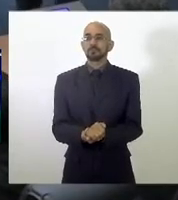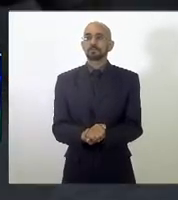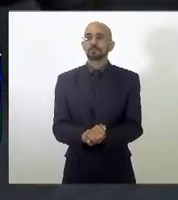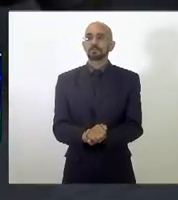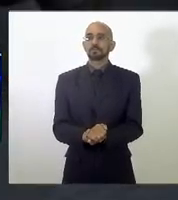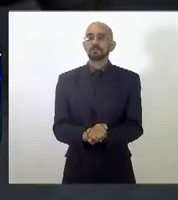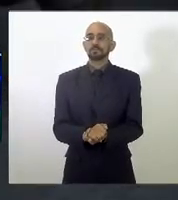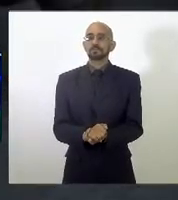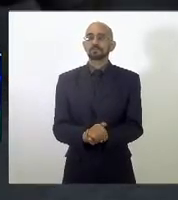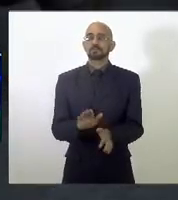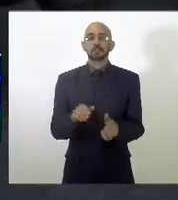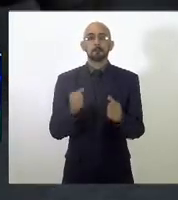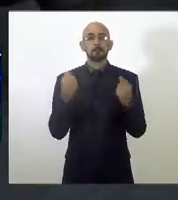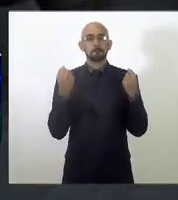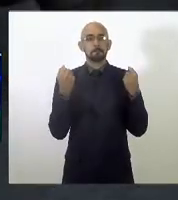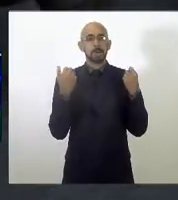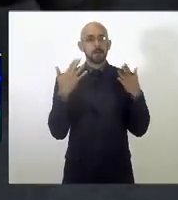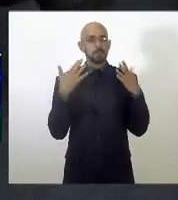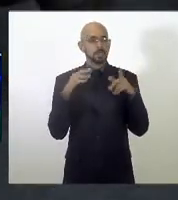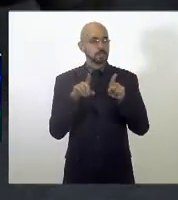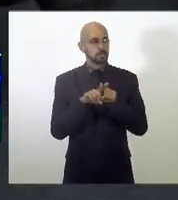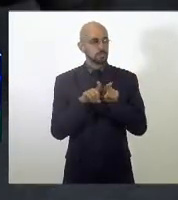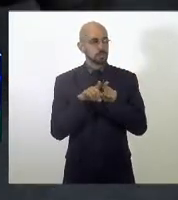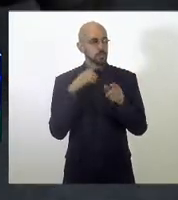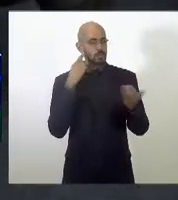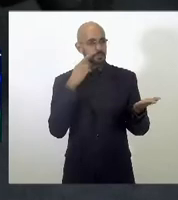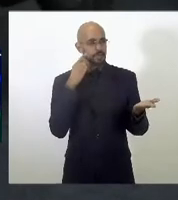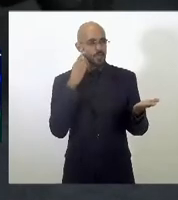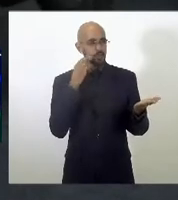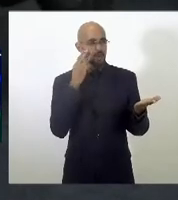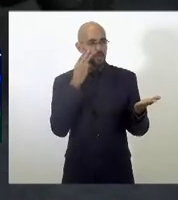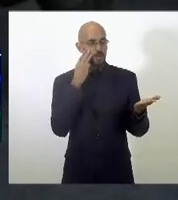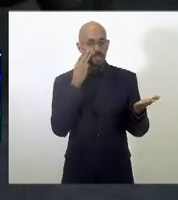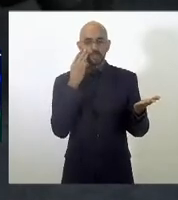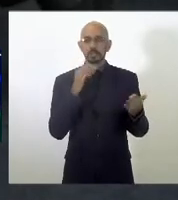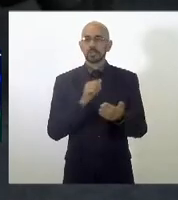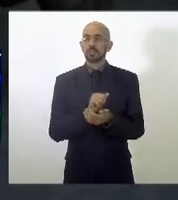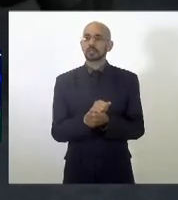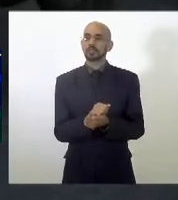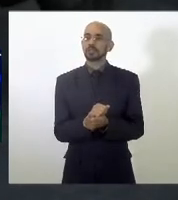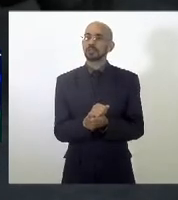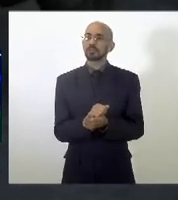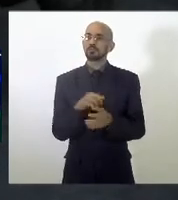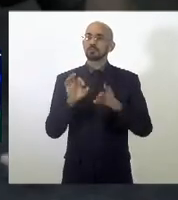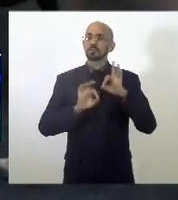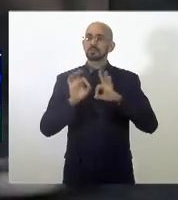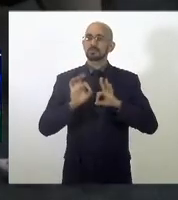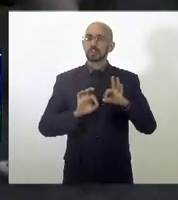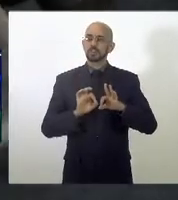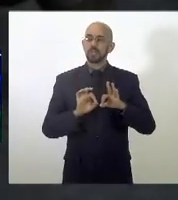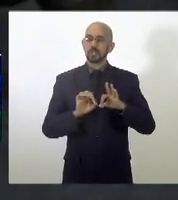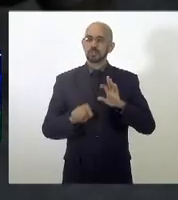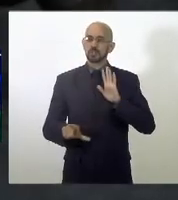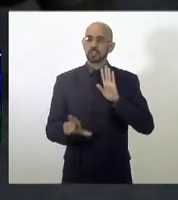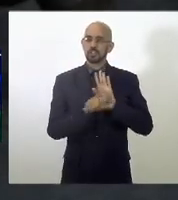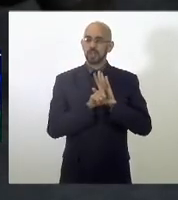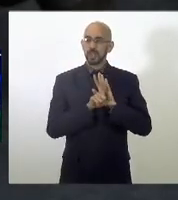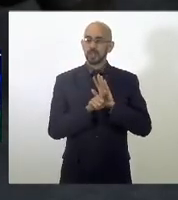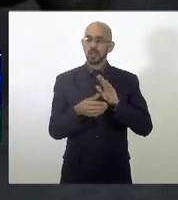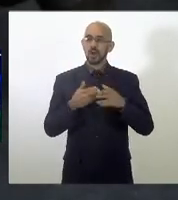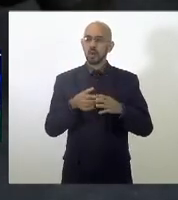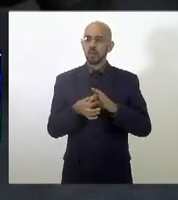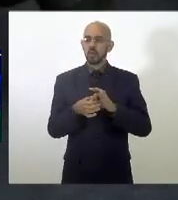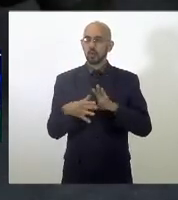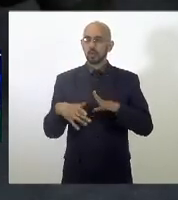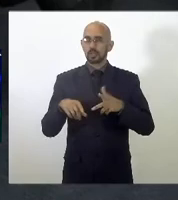Então, parabenizar o deputado Valdec. Esse projeto de lei, né, que autoriza o Poder